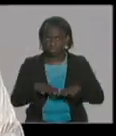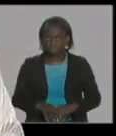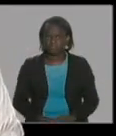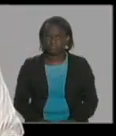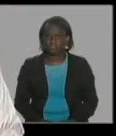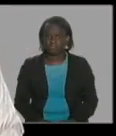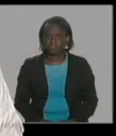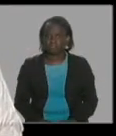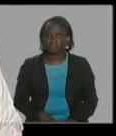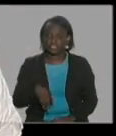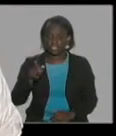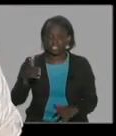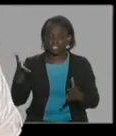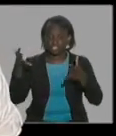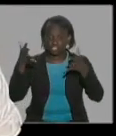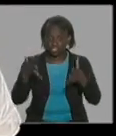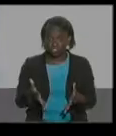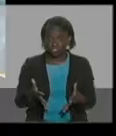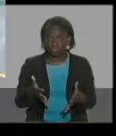espalha.